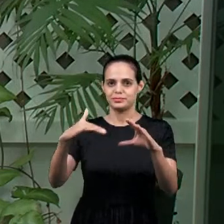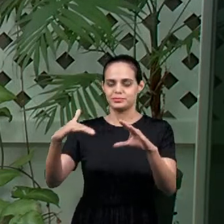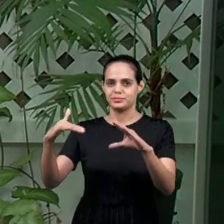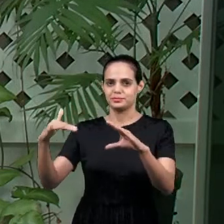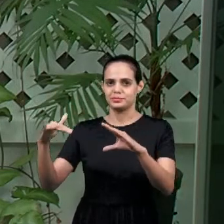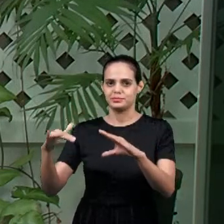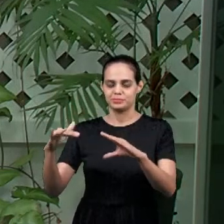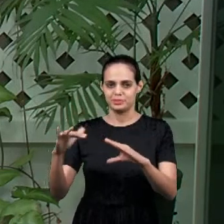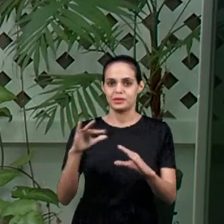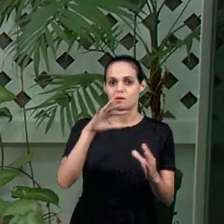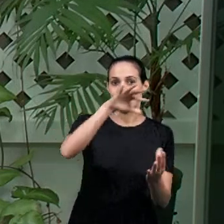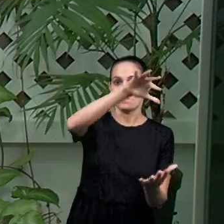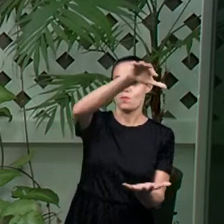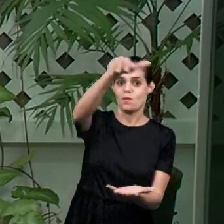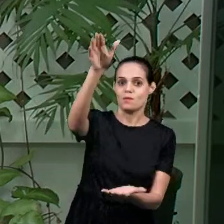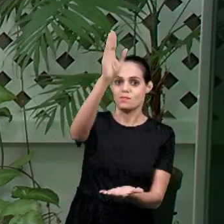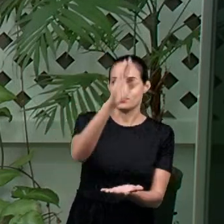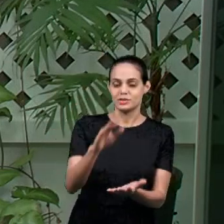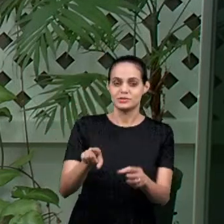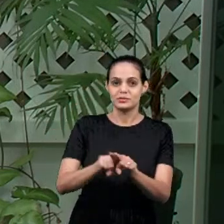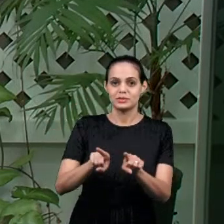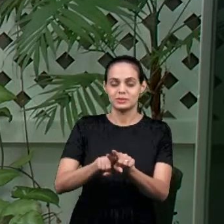do Brasil e do mundo.